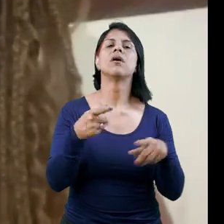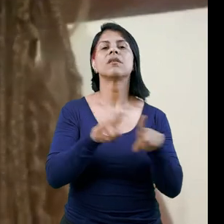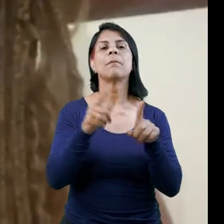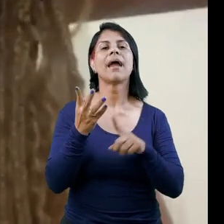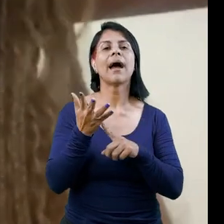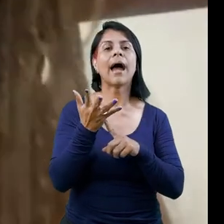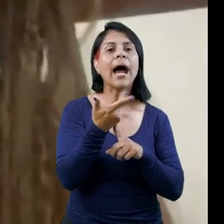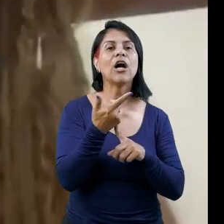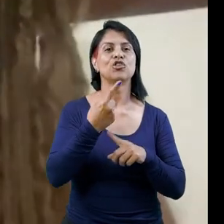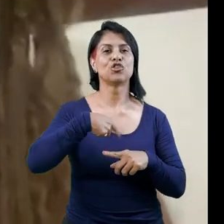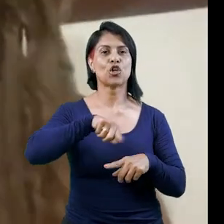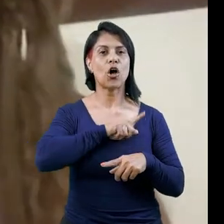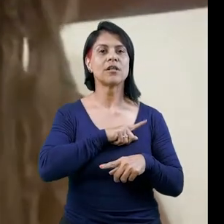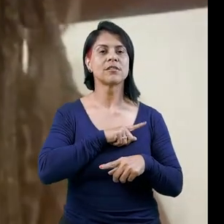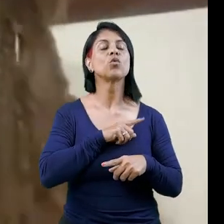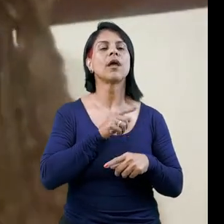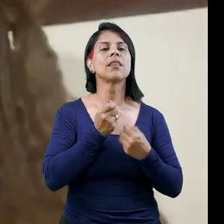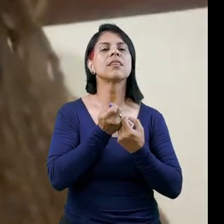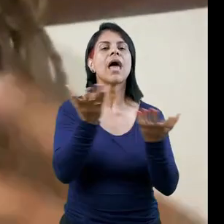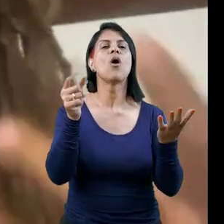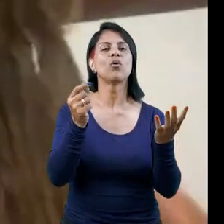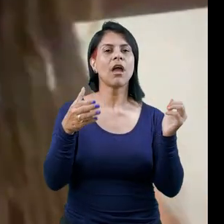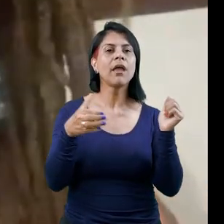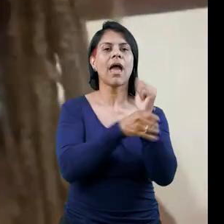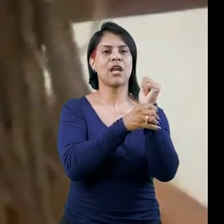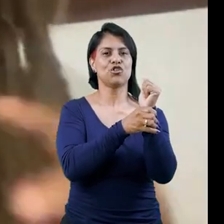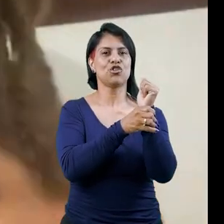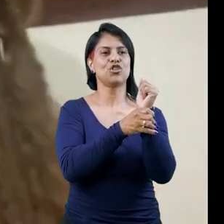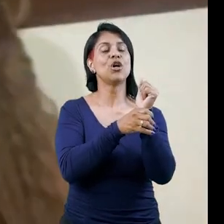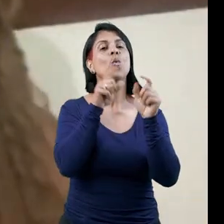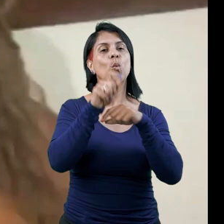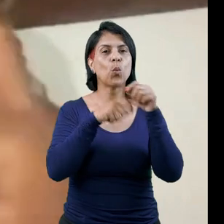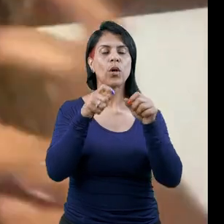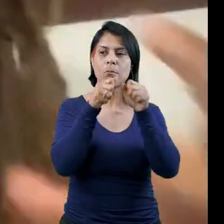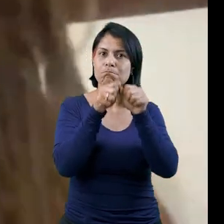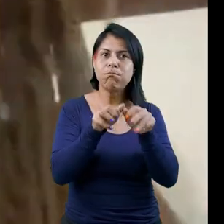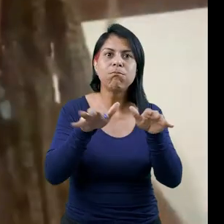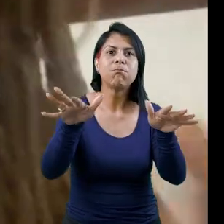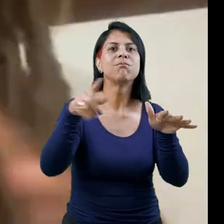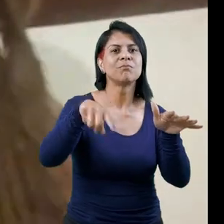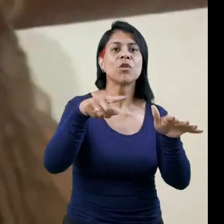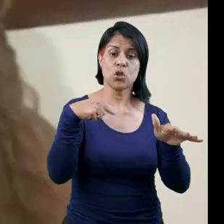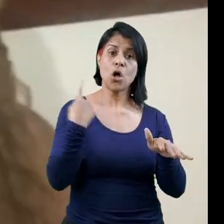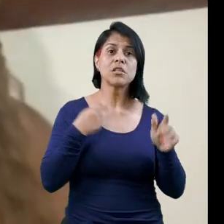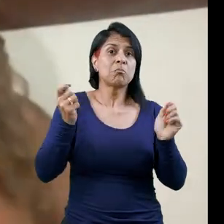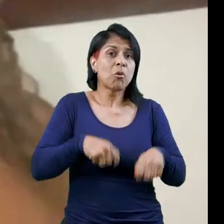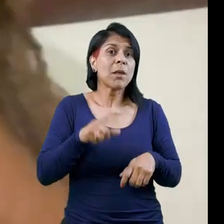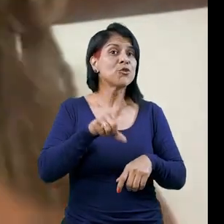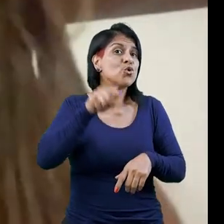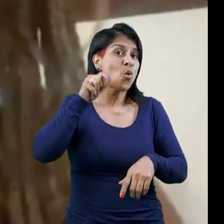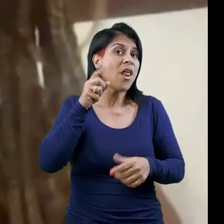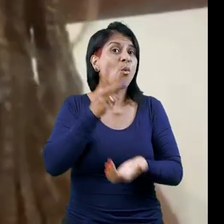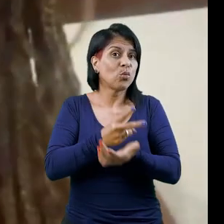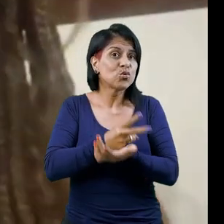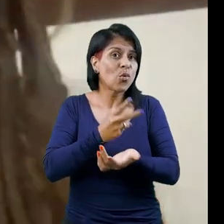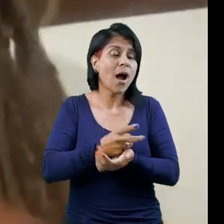a gente está garantindo e a gente está semeando, e a gente pode garantir, a gente pode escolher garantir, a gente pode